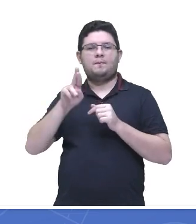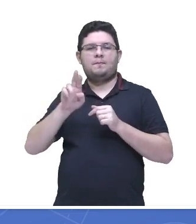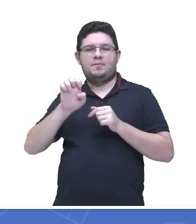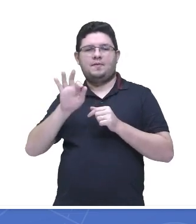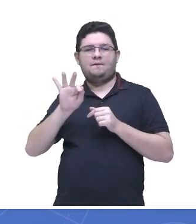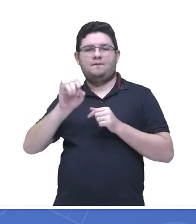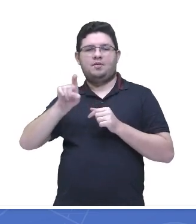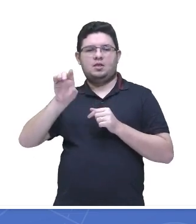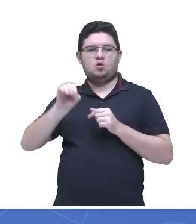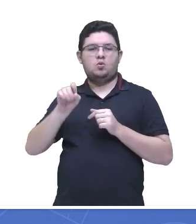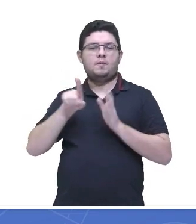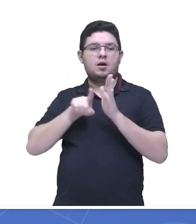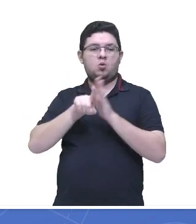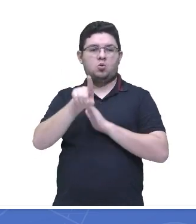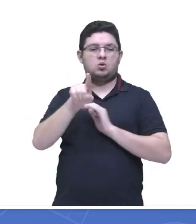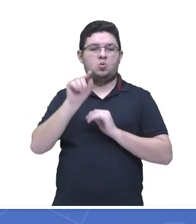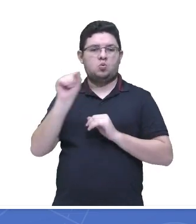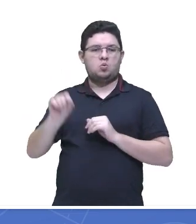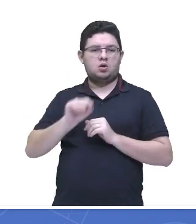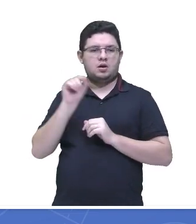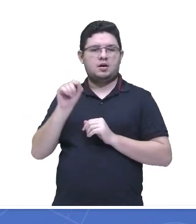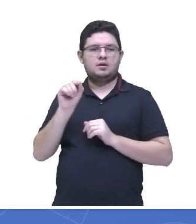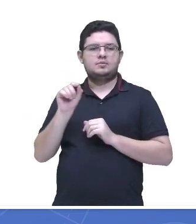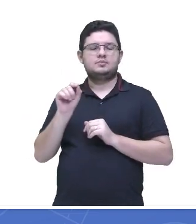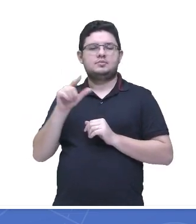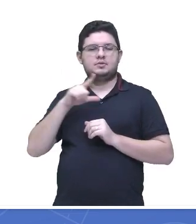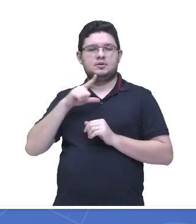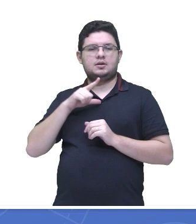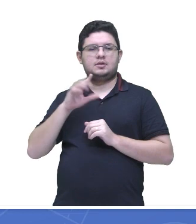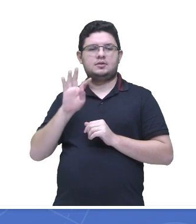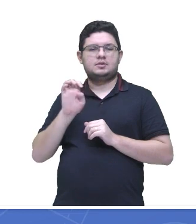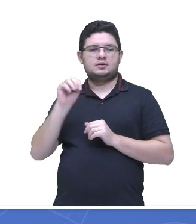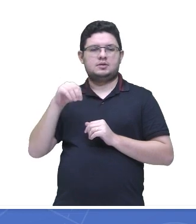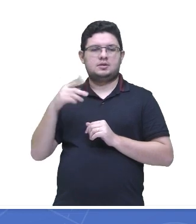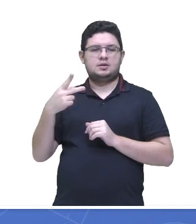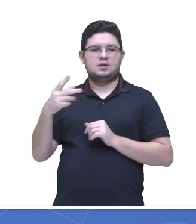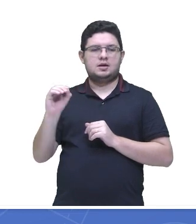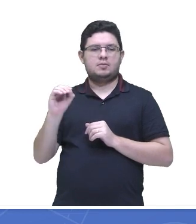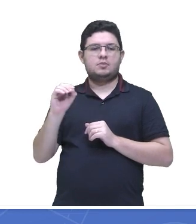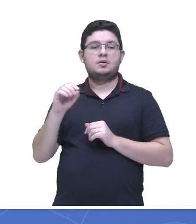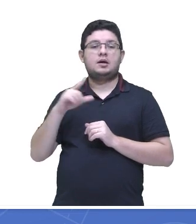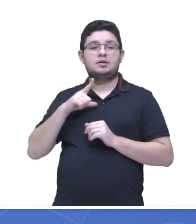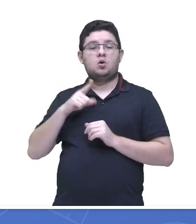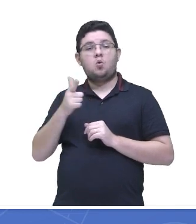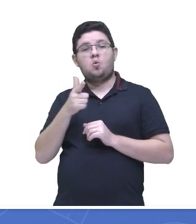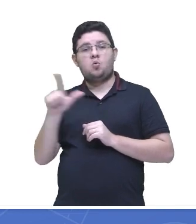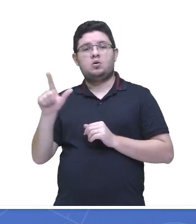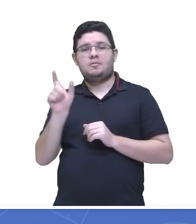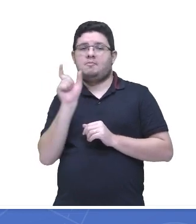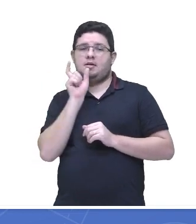dei para vocês a palavra raiz, né, que é time, e eu acrescentei a palavra over,